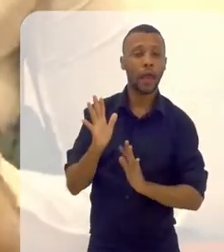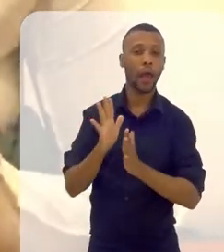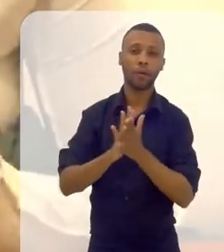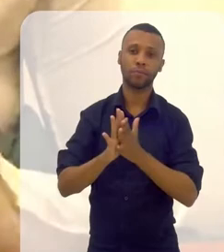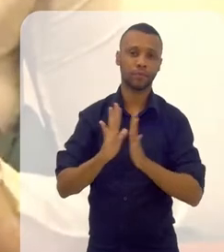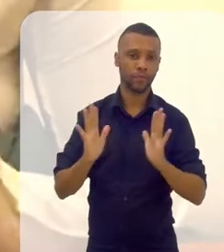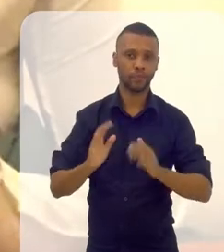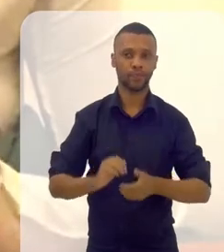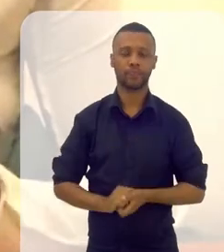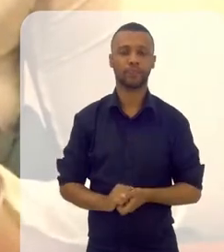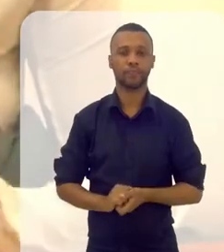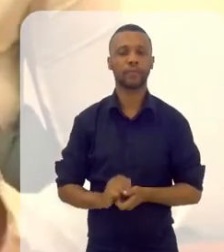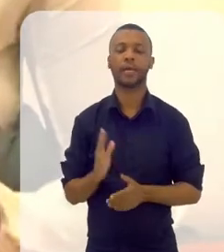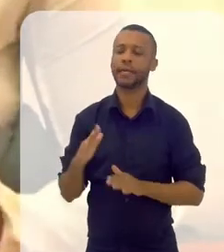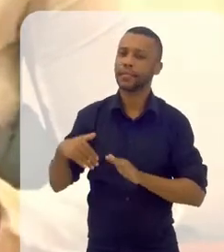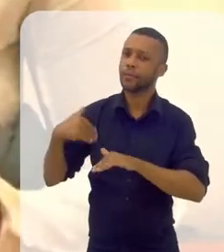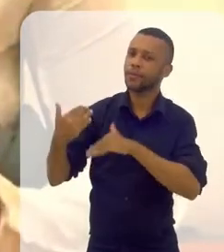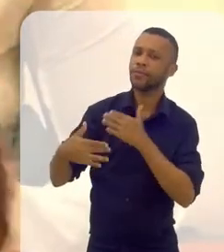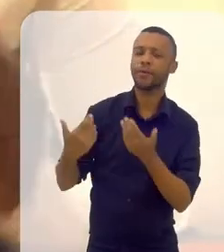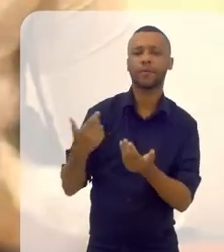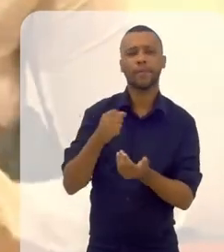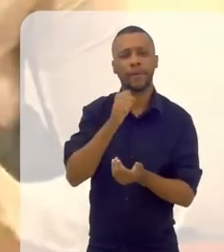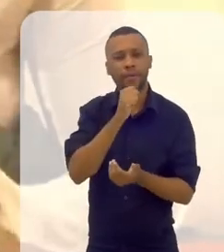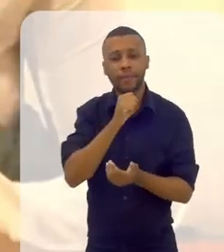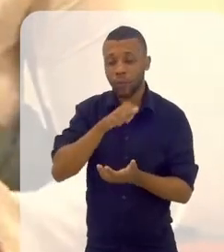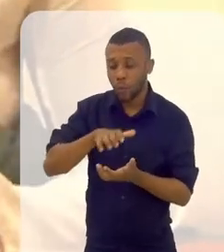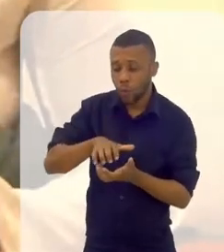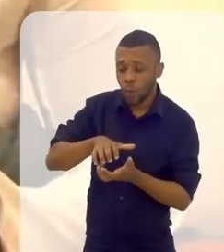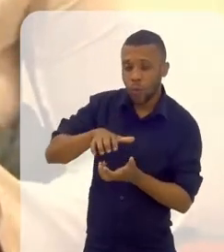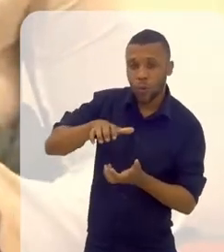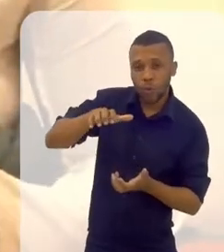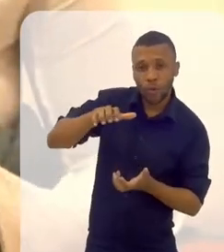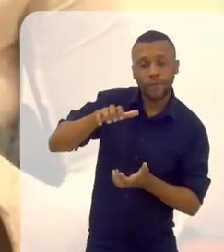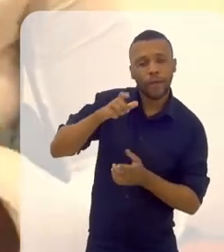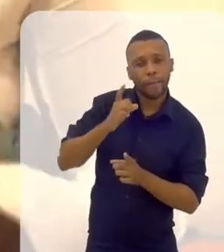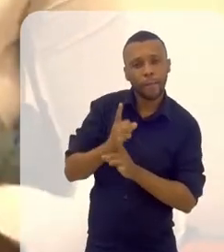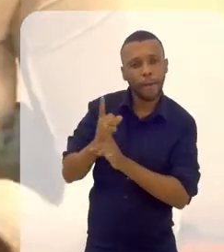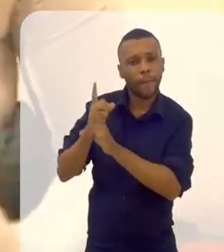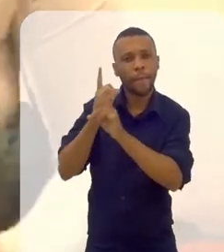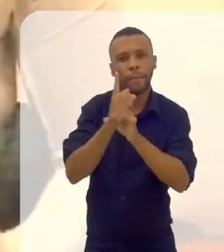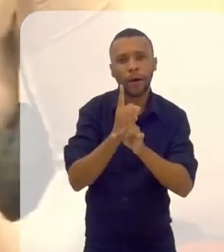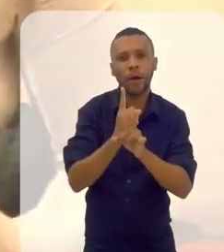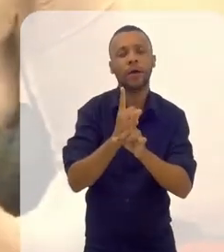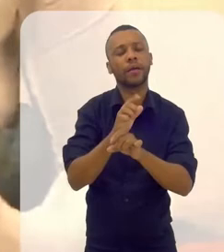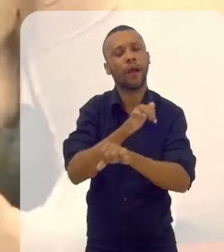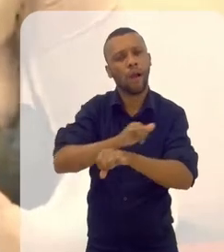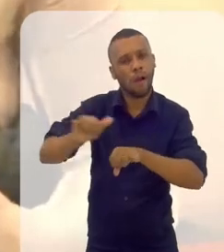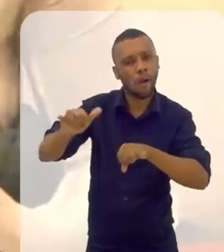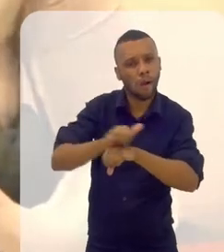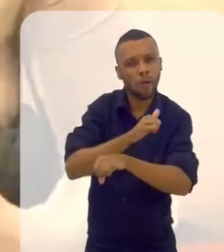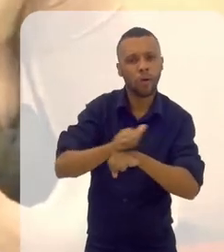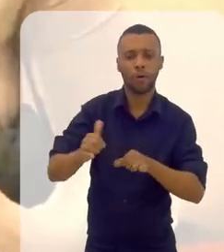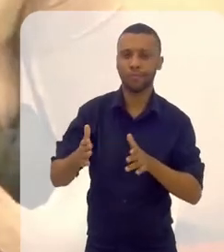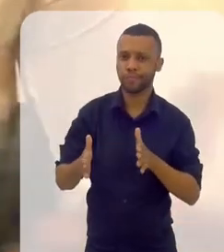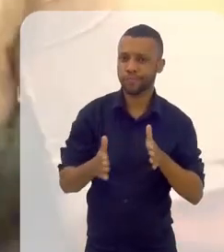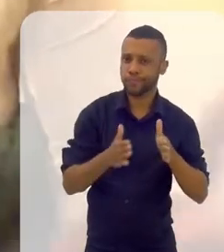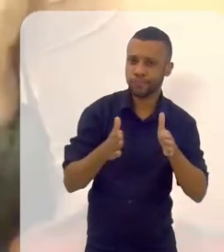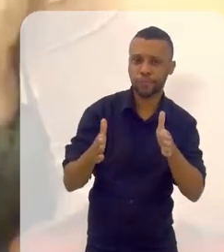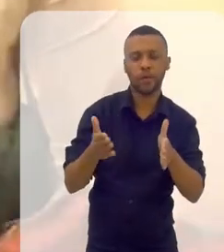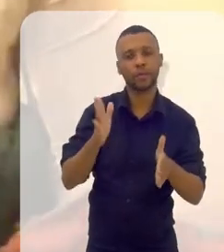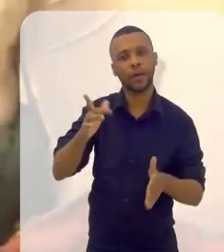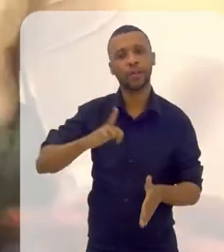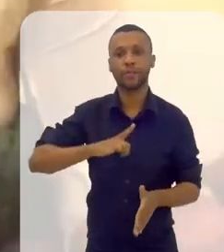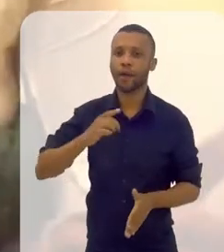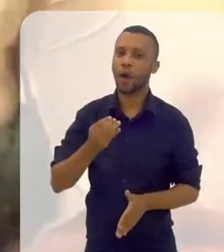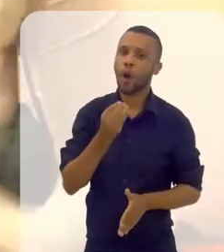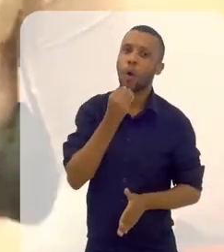mesmo, no início. Depois que eu fui ficando mais velha, a gente vai descobrindo outras coisas. E vai querendo trilhar alguns caminhos. Eu já tive